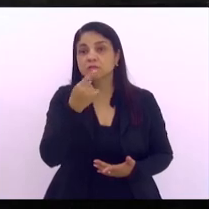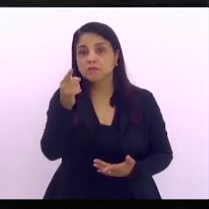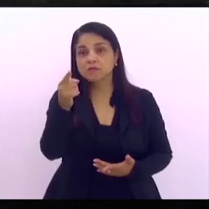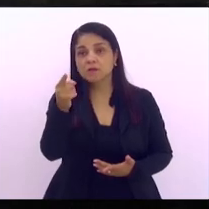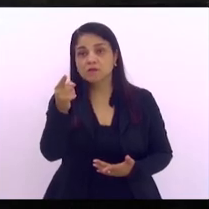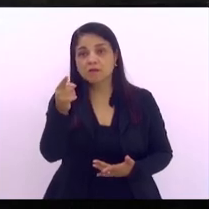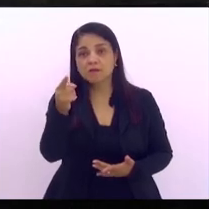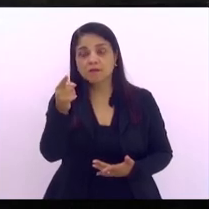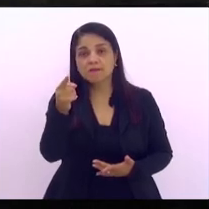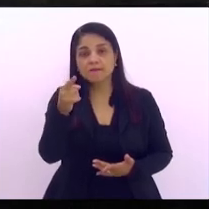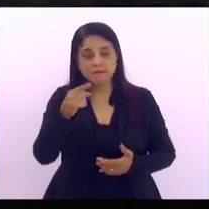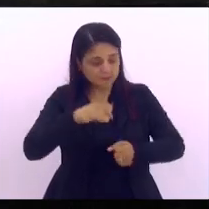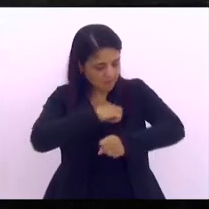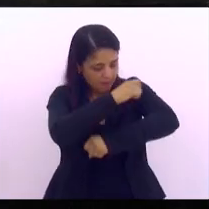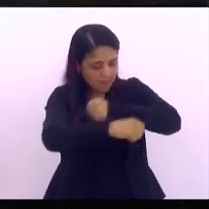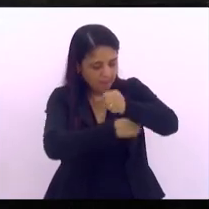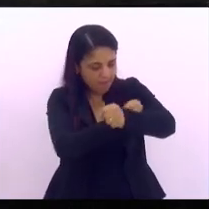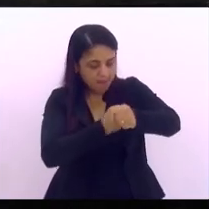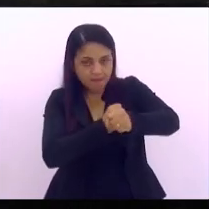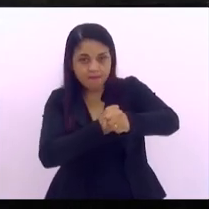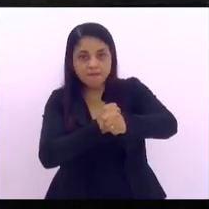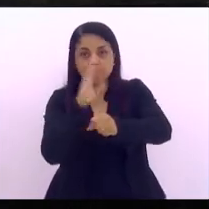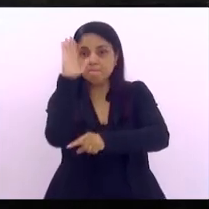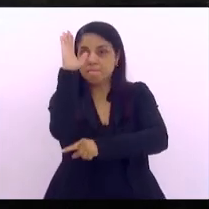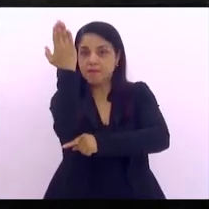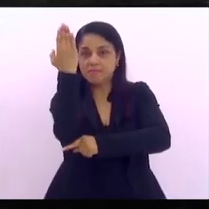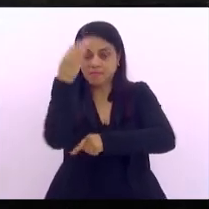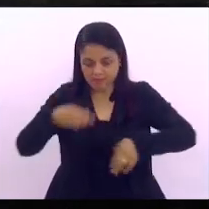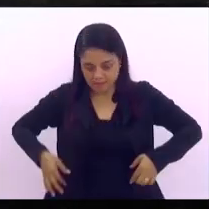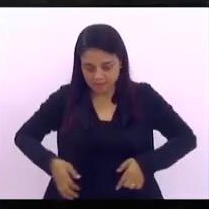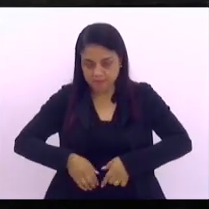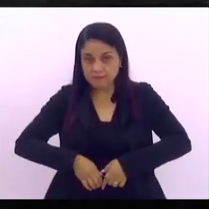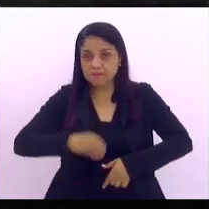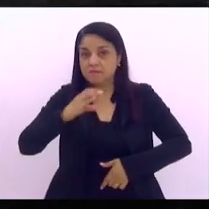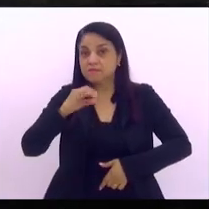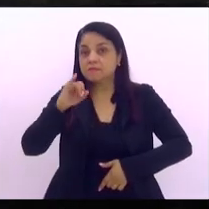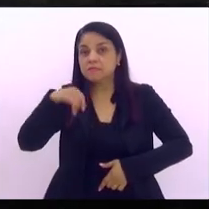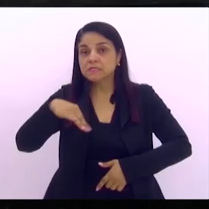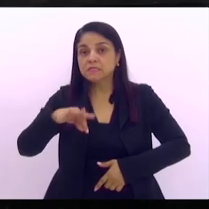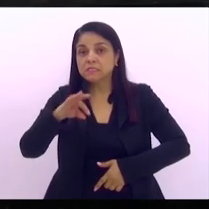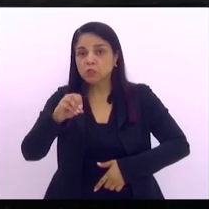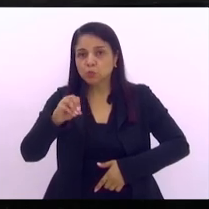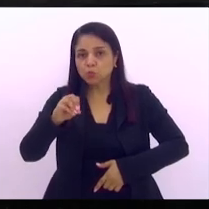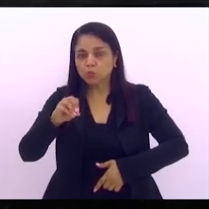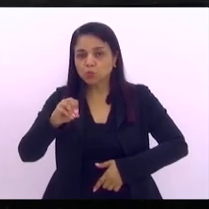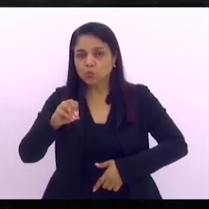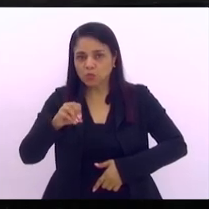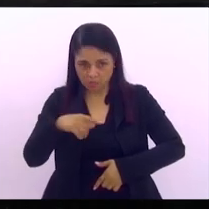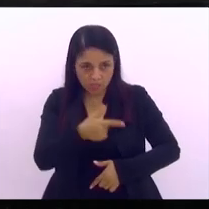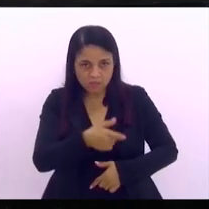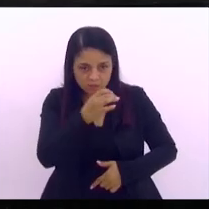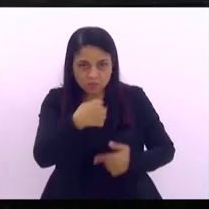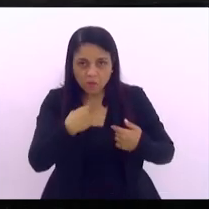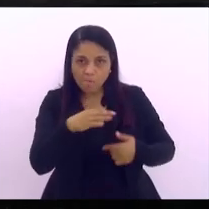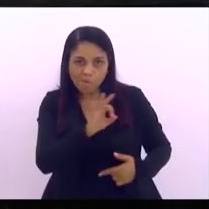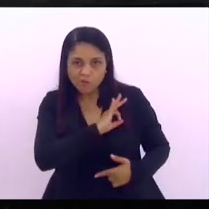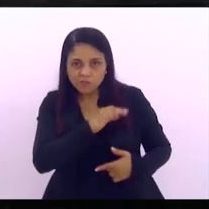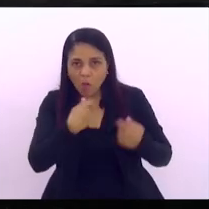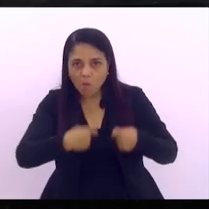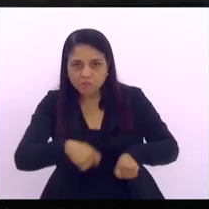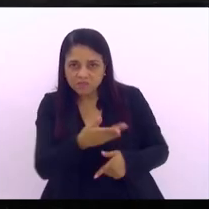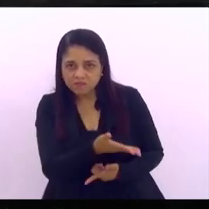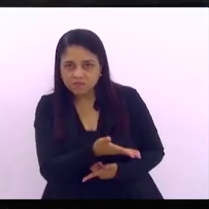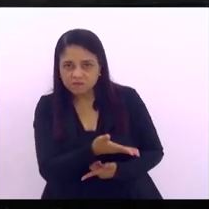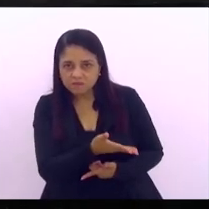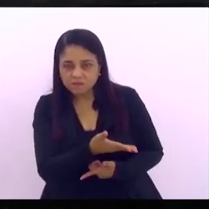É um torniquete com um pedaço de madeira e um cinto. É isso aqui que o nosso policial merece? Colocar a vida todo dia em risco para não